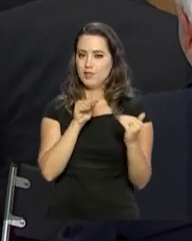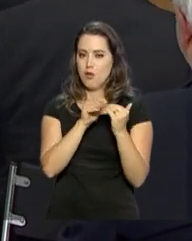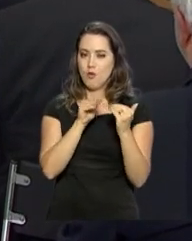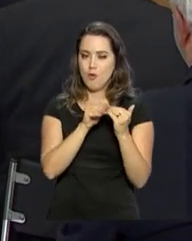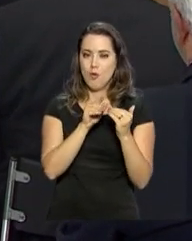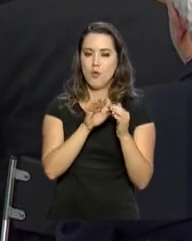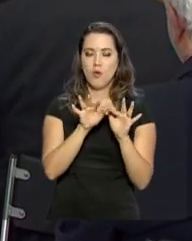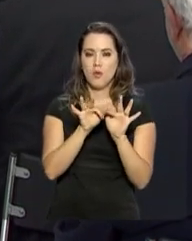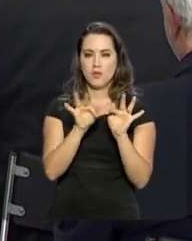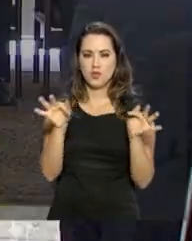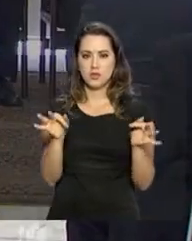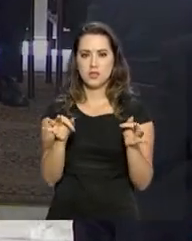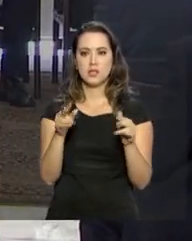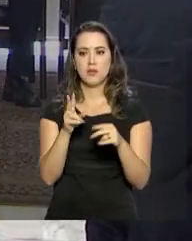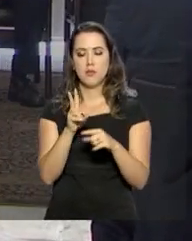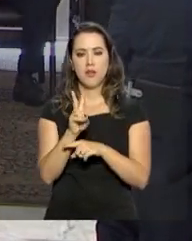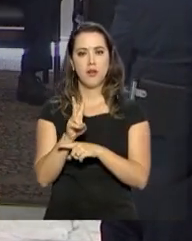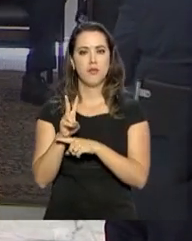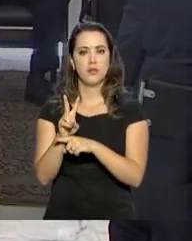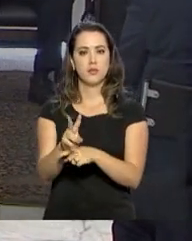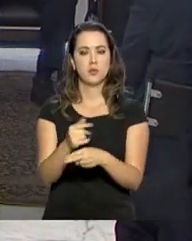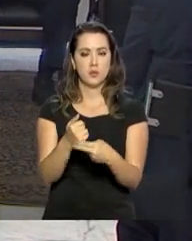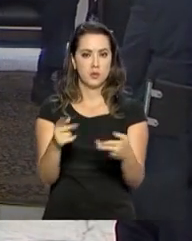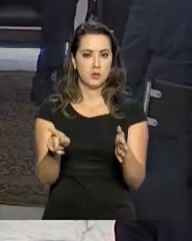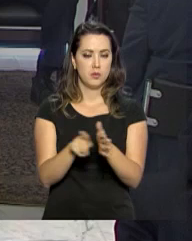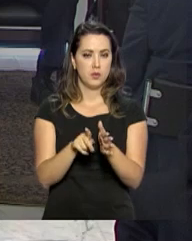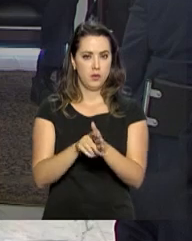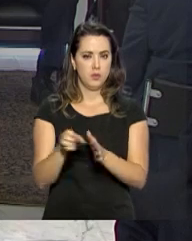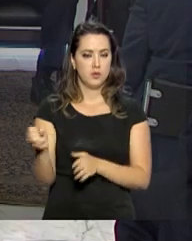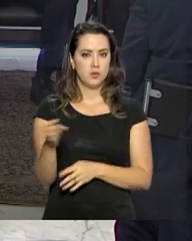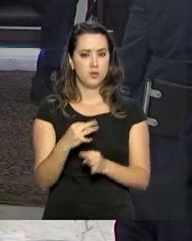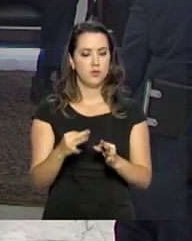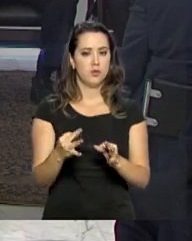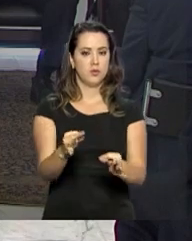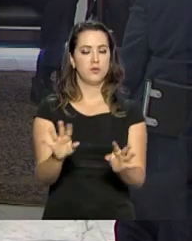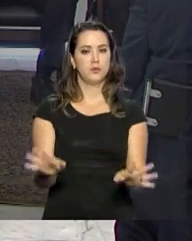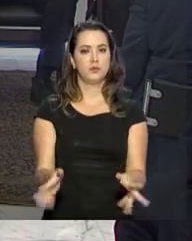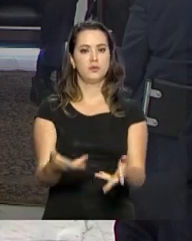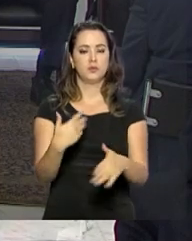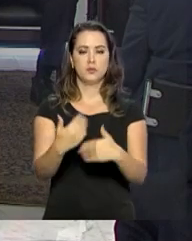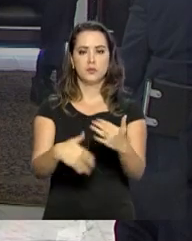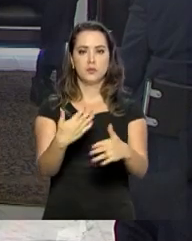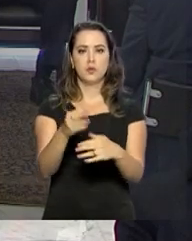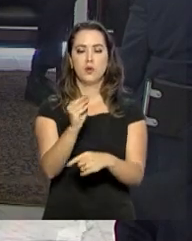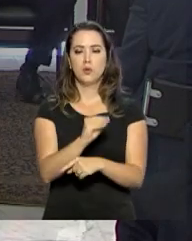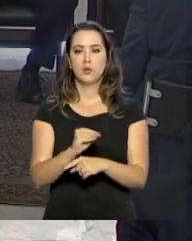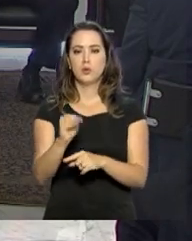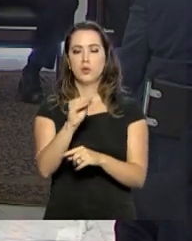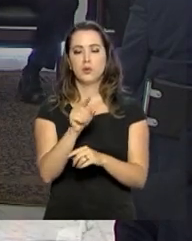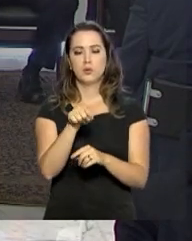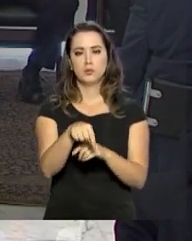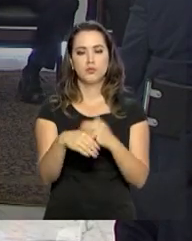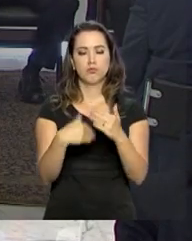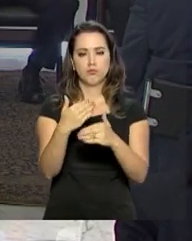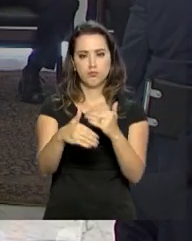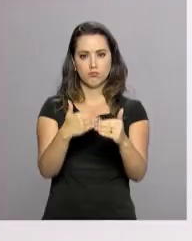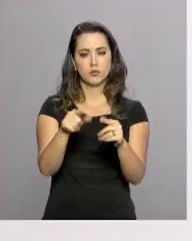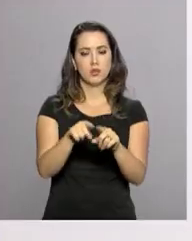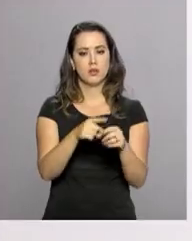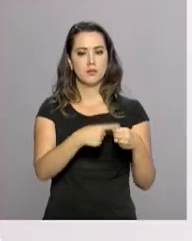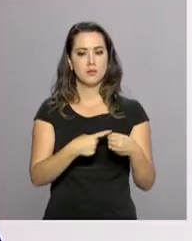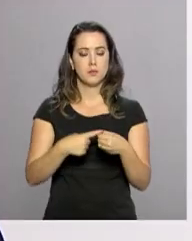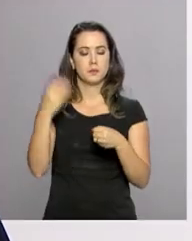os financiamentos para as atividades de inovação e incentivar o desenvolvimento sustentável nos municípios brasileiros